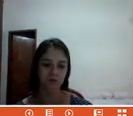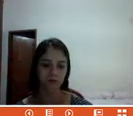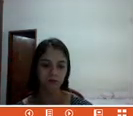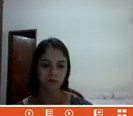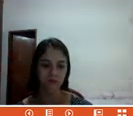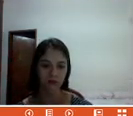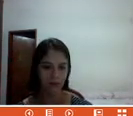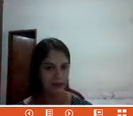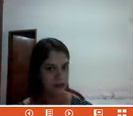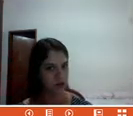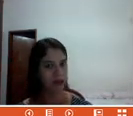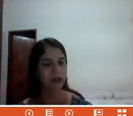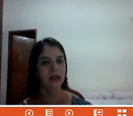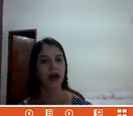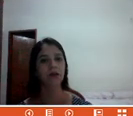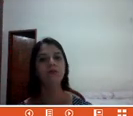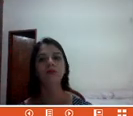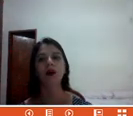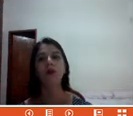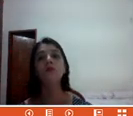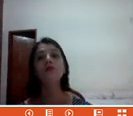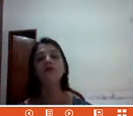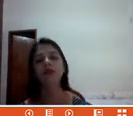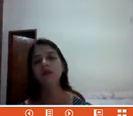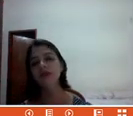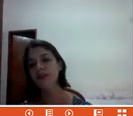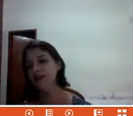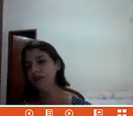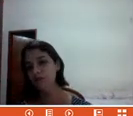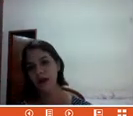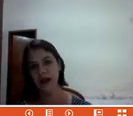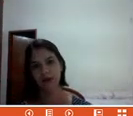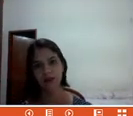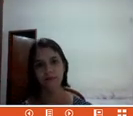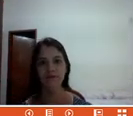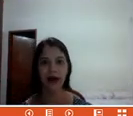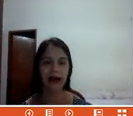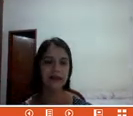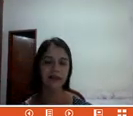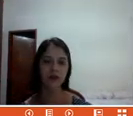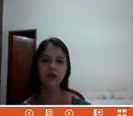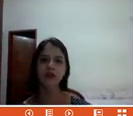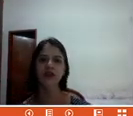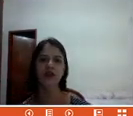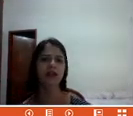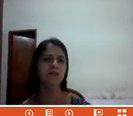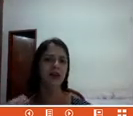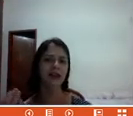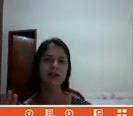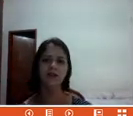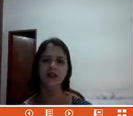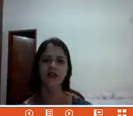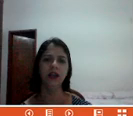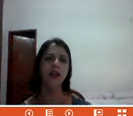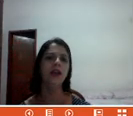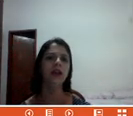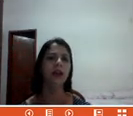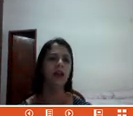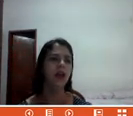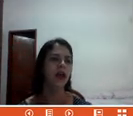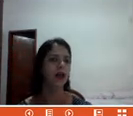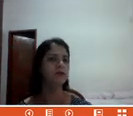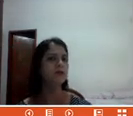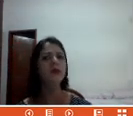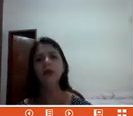vocês bastante material, alguns vídeos ensinando palavras básicas do dia a dia com relação à